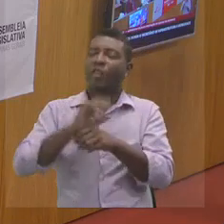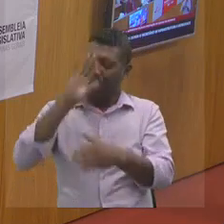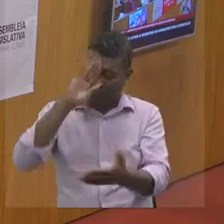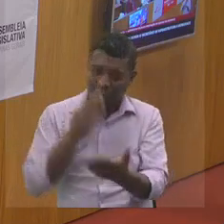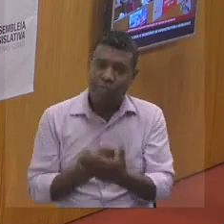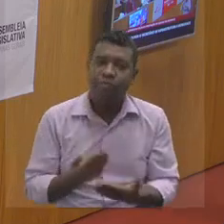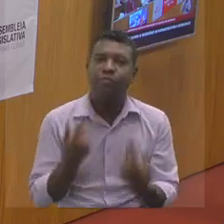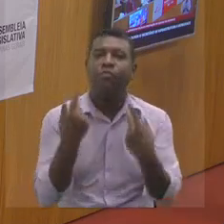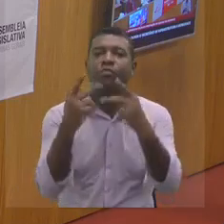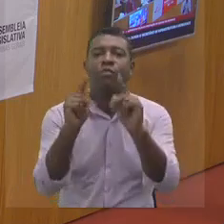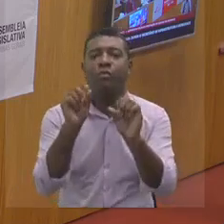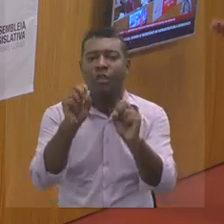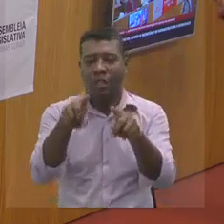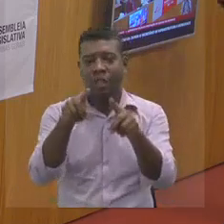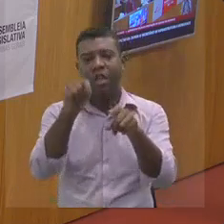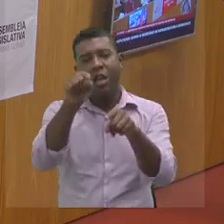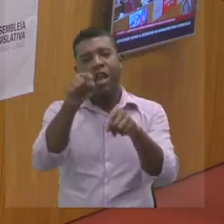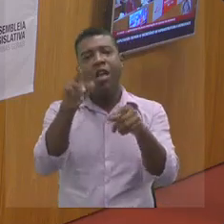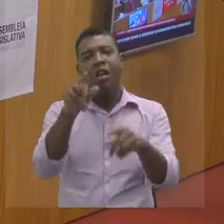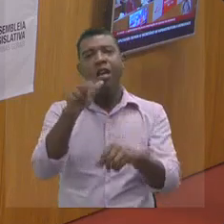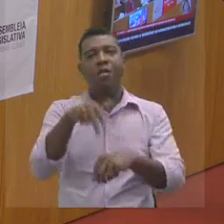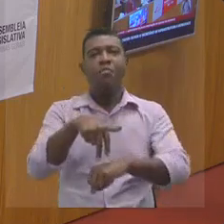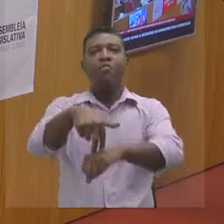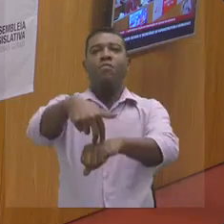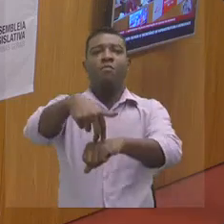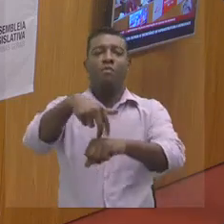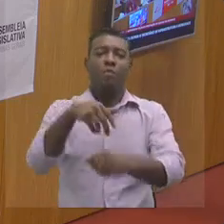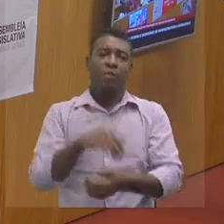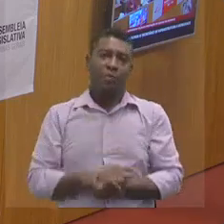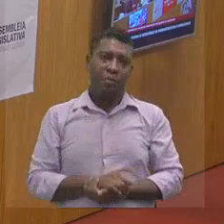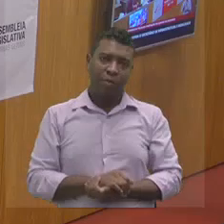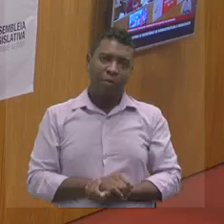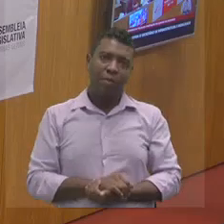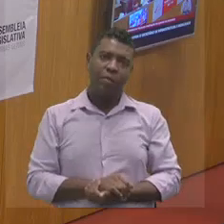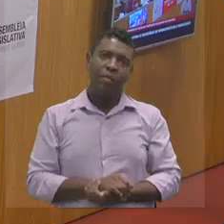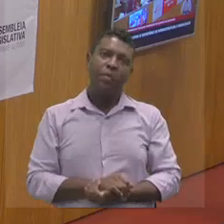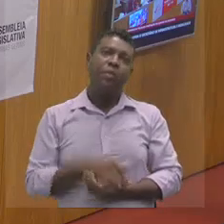à frente desse processo obrigado viu Obrigada